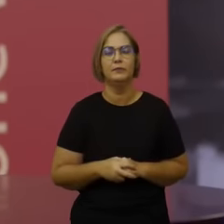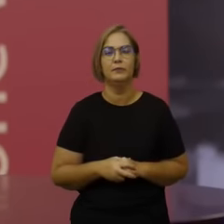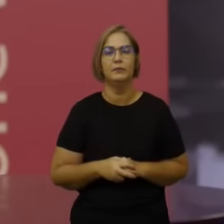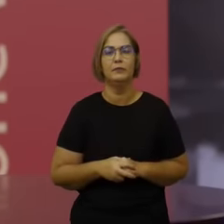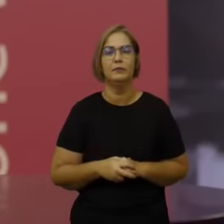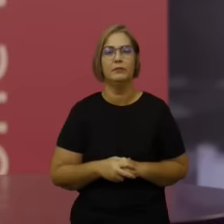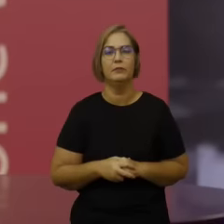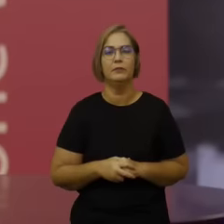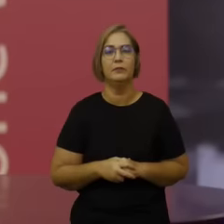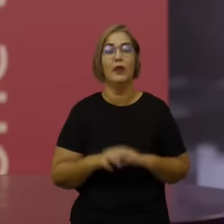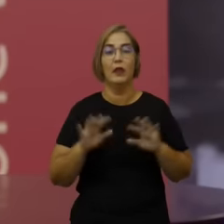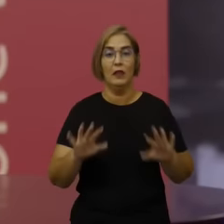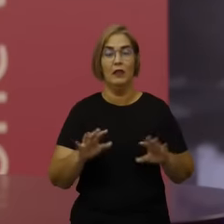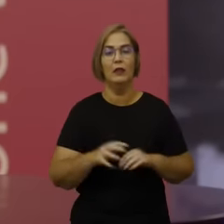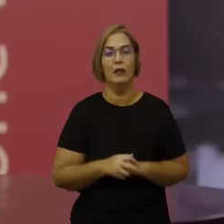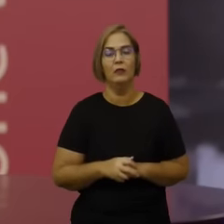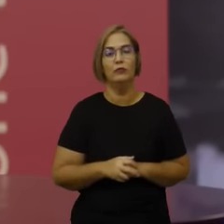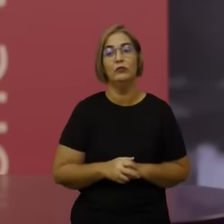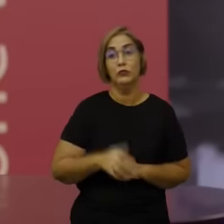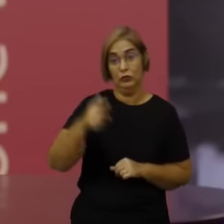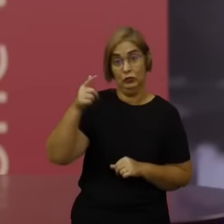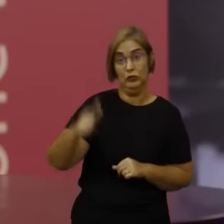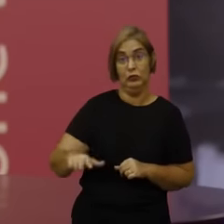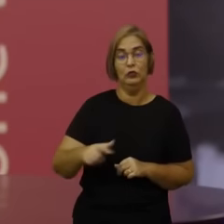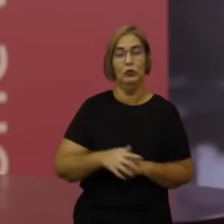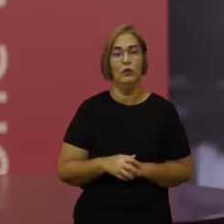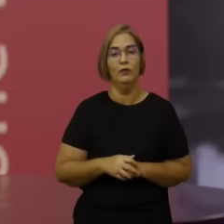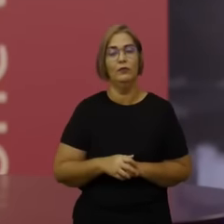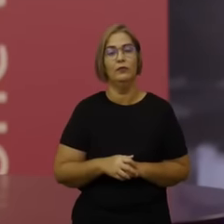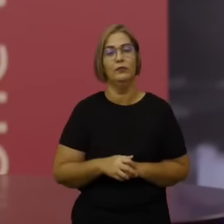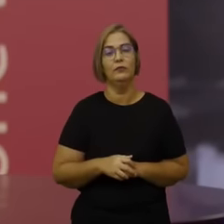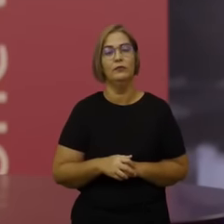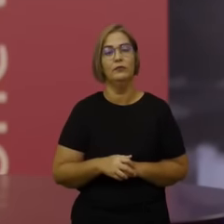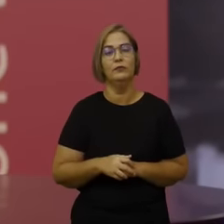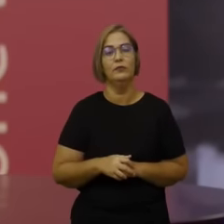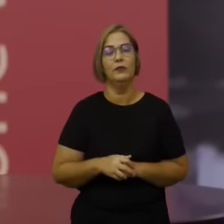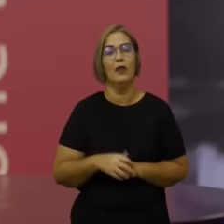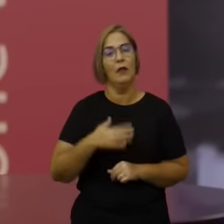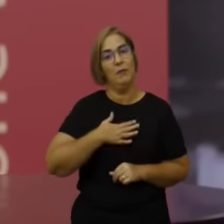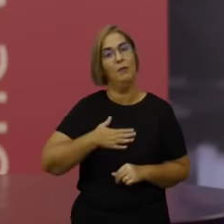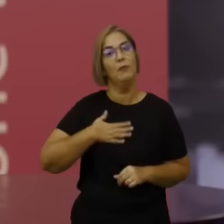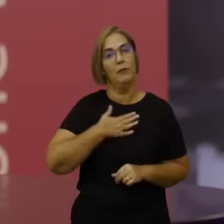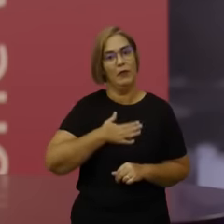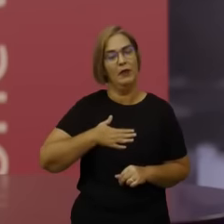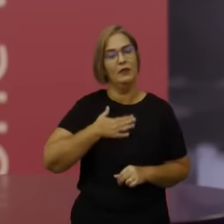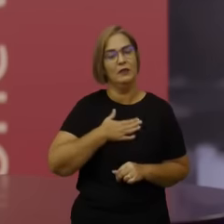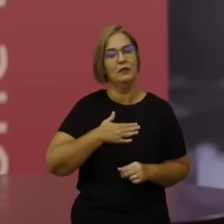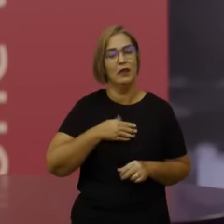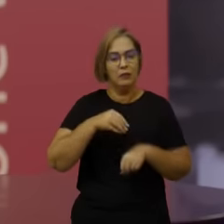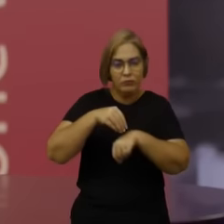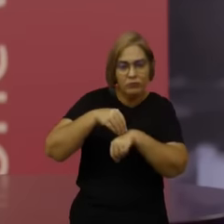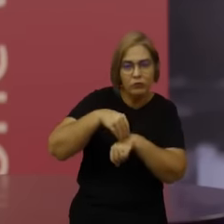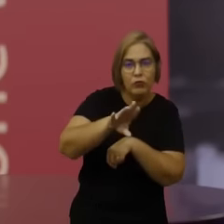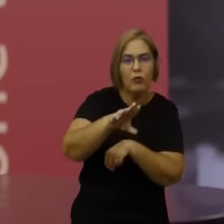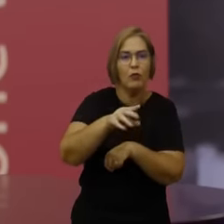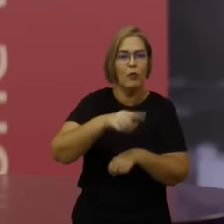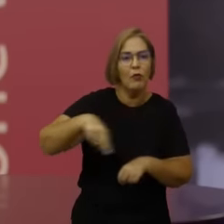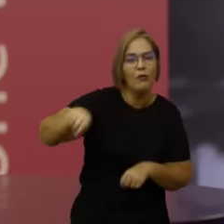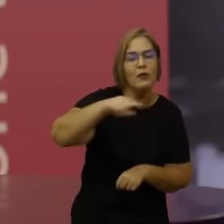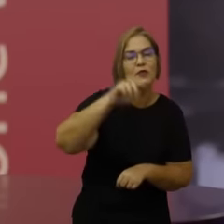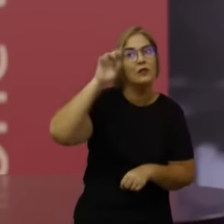eh, então reiterando esse prazer, né, de poder compartilhar, né, a filosofia,